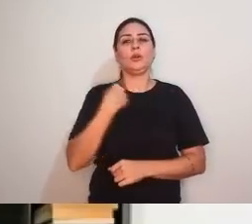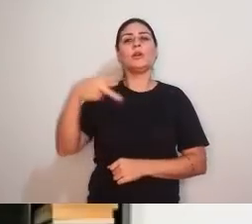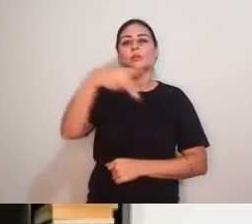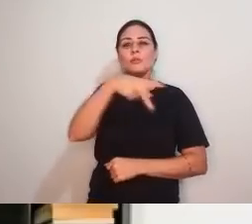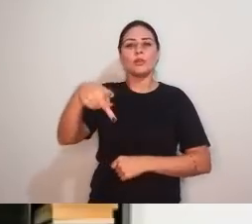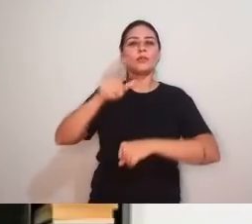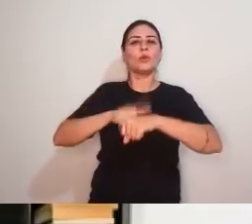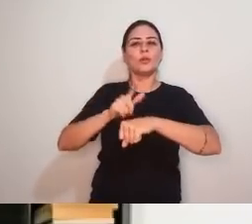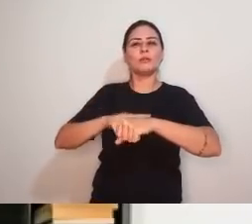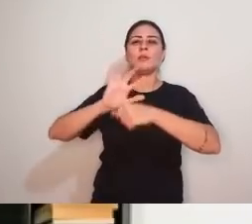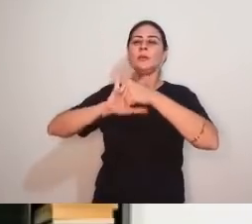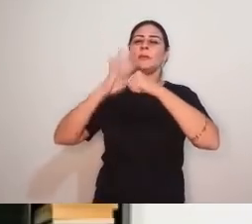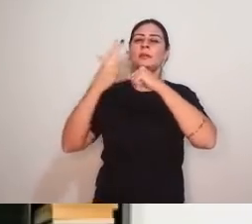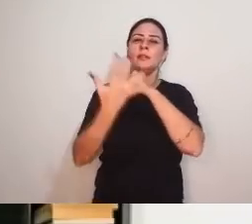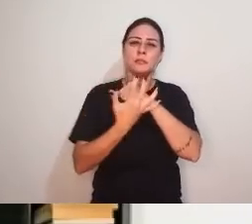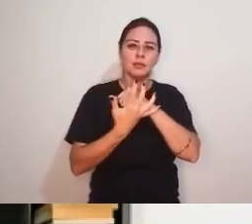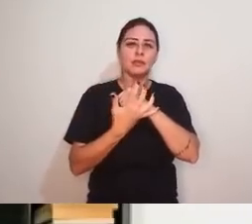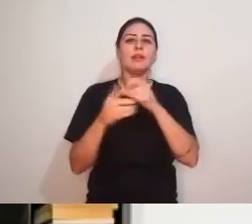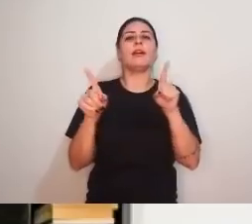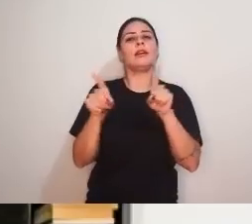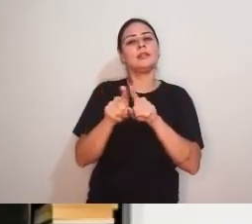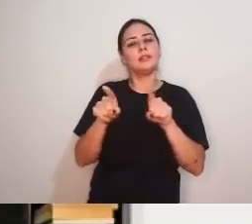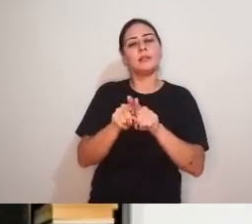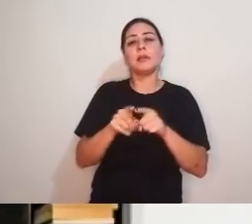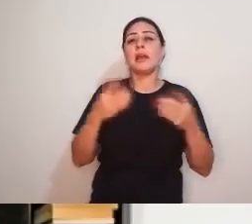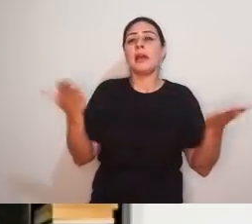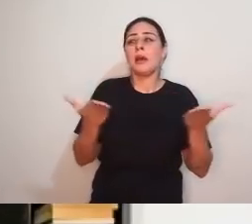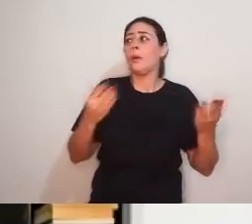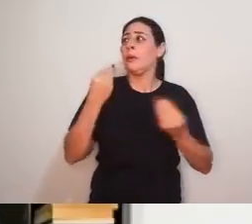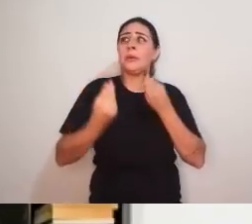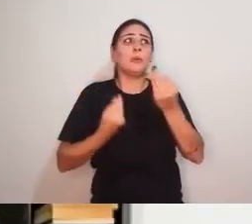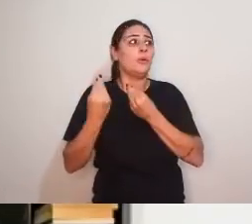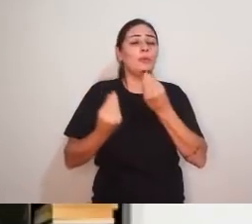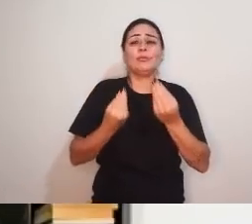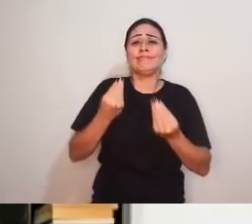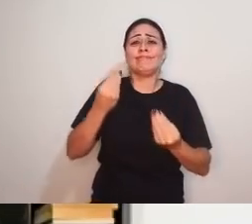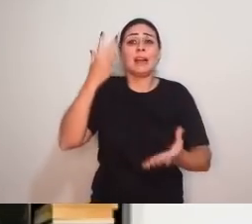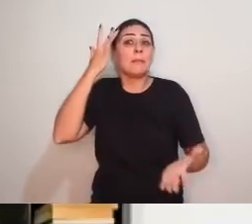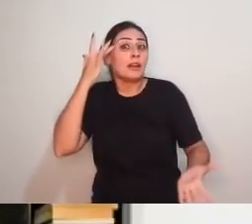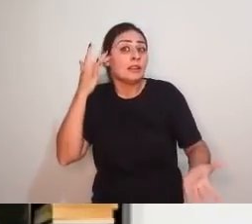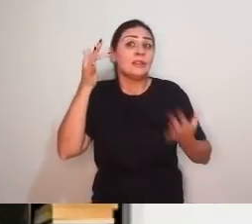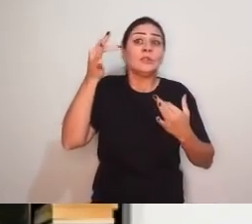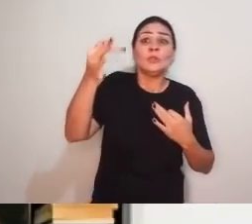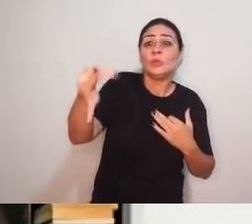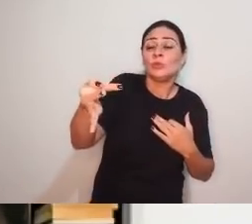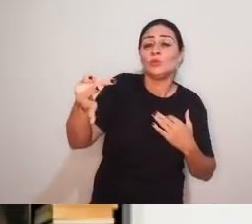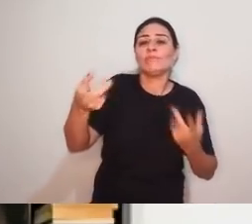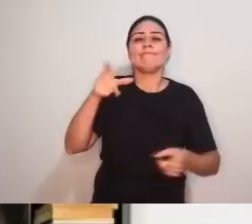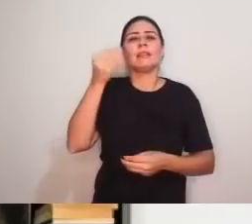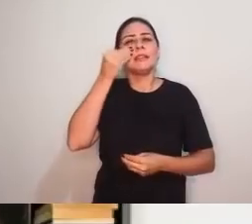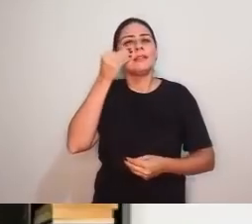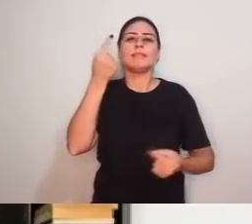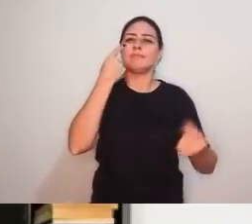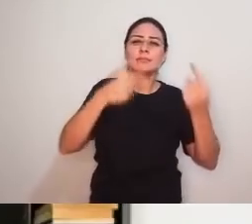aí no universo que não sabemos o amanhã, tentar redescobrir algumas ações diante de uma situação